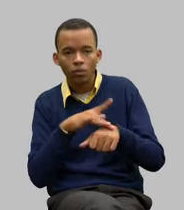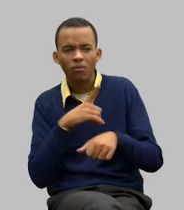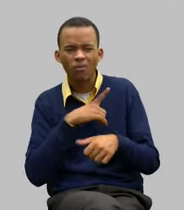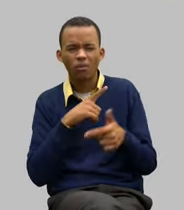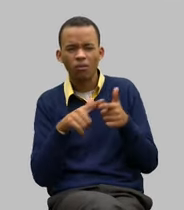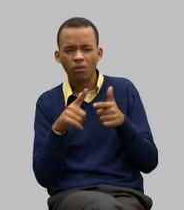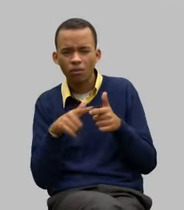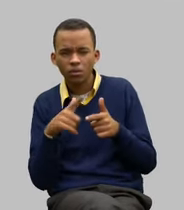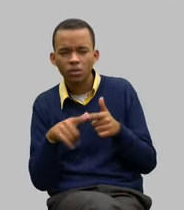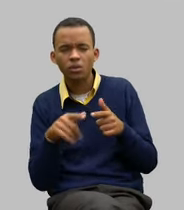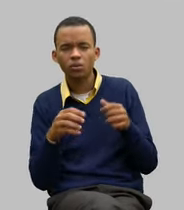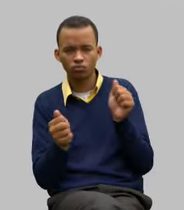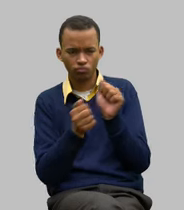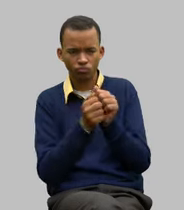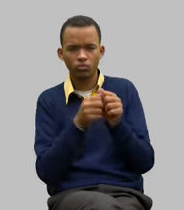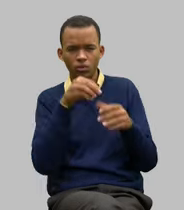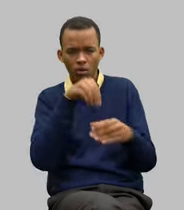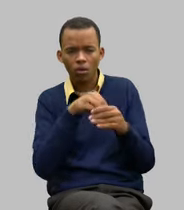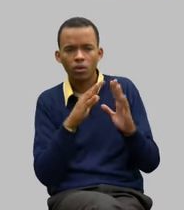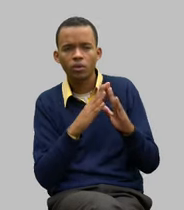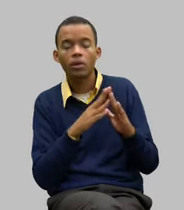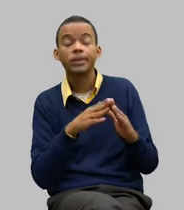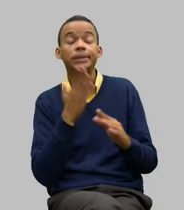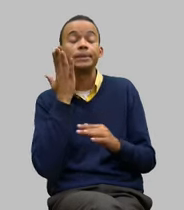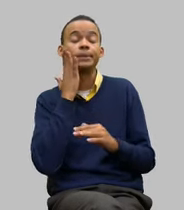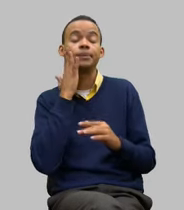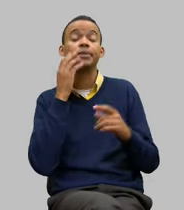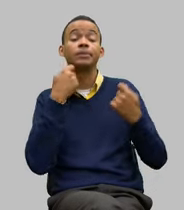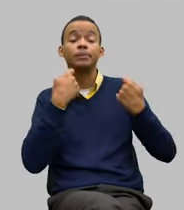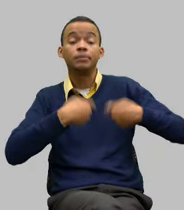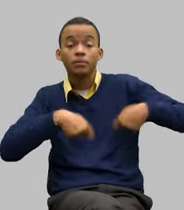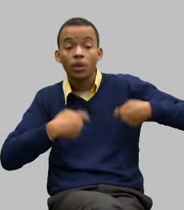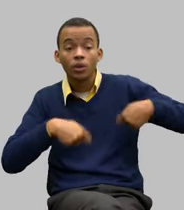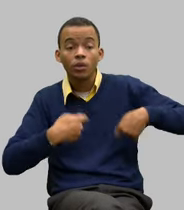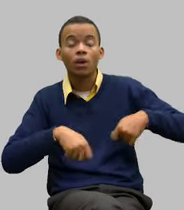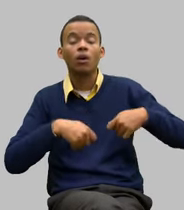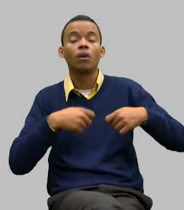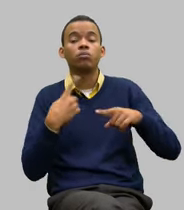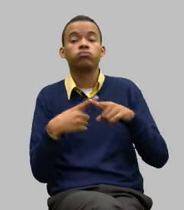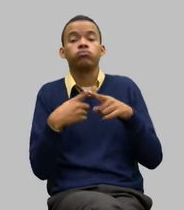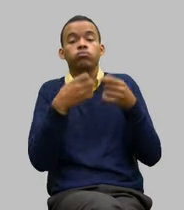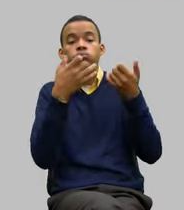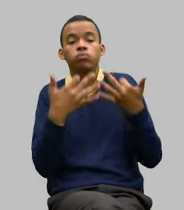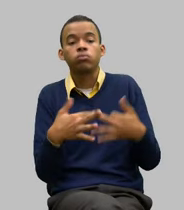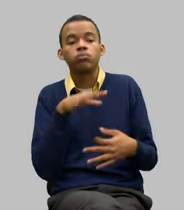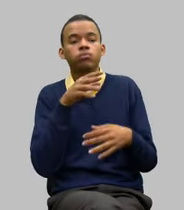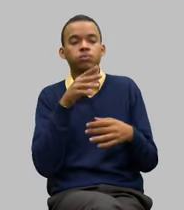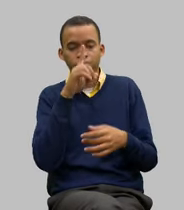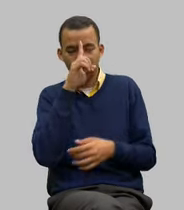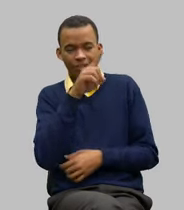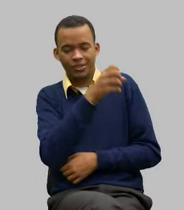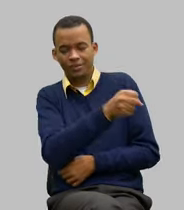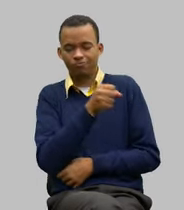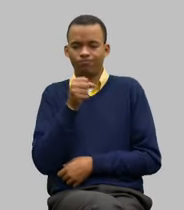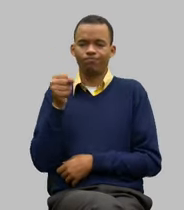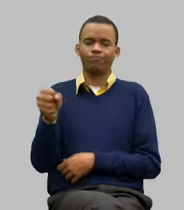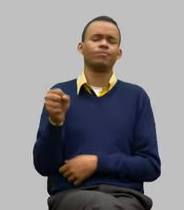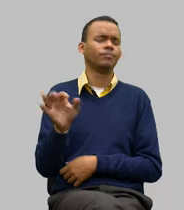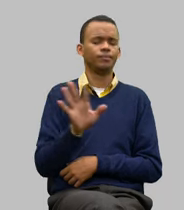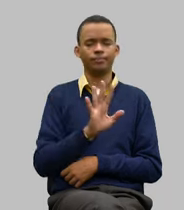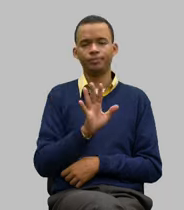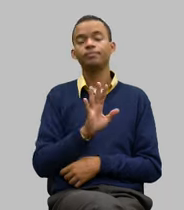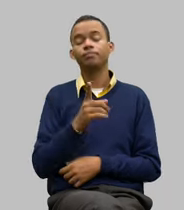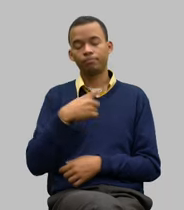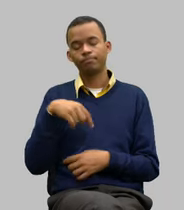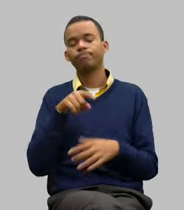ascendentes descendentes conj pra gente saber se realmente justifica a gente encamar o pedido secretário